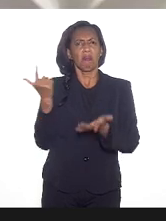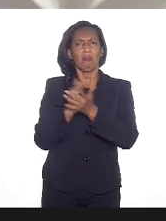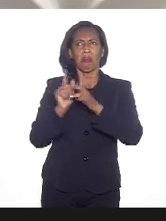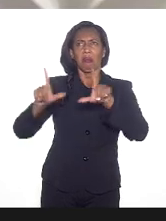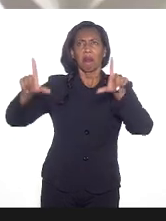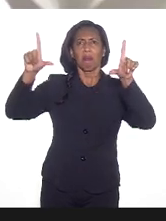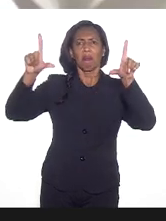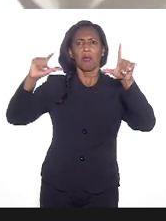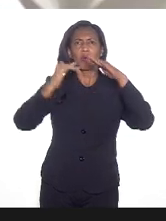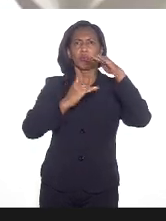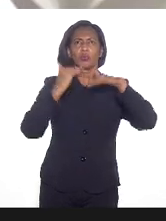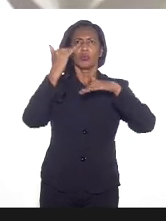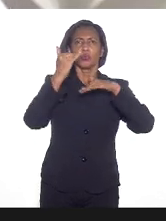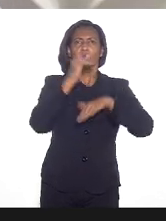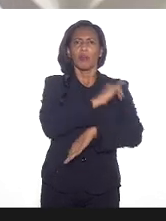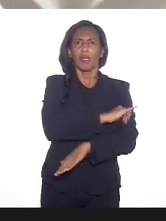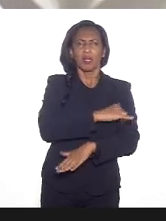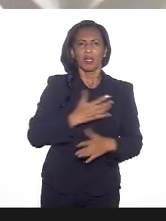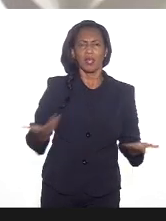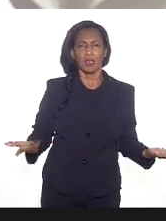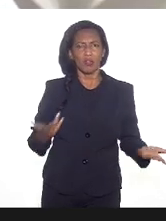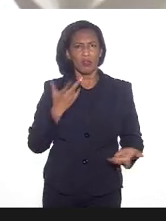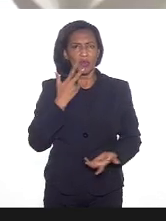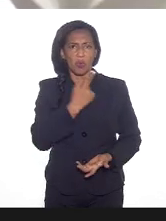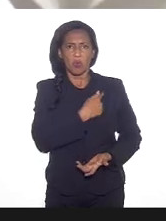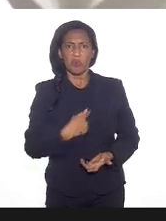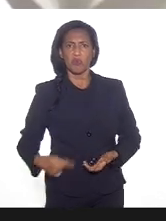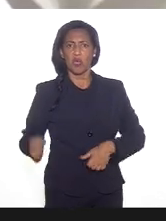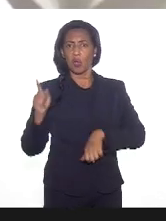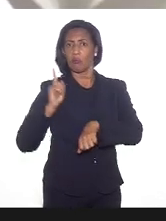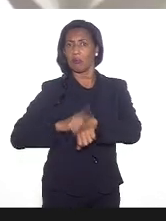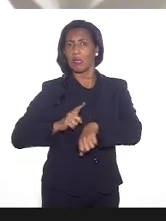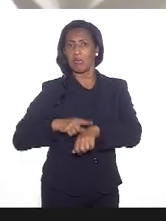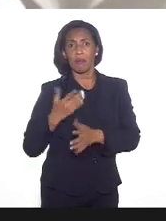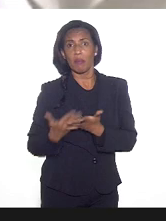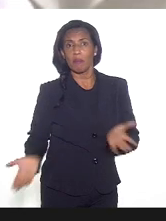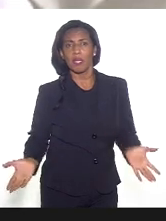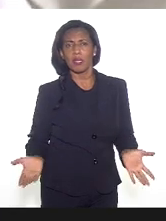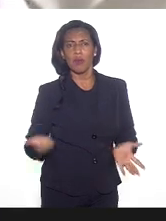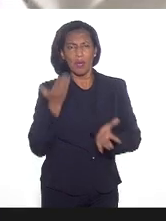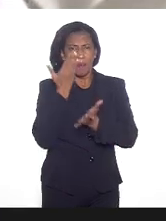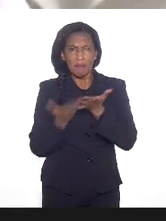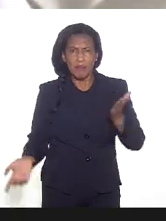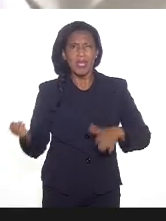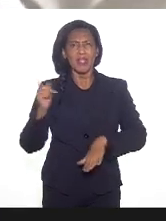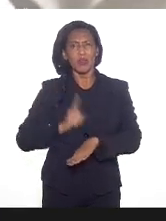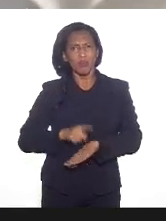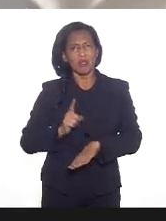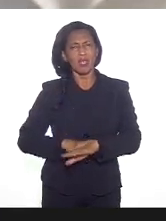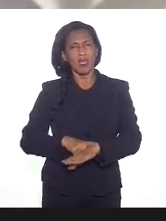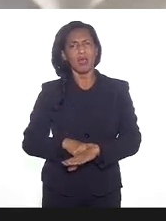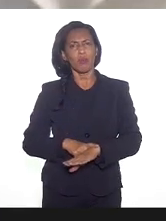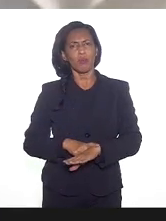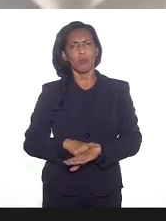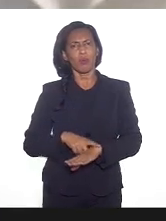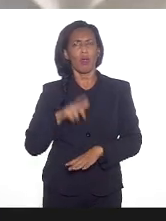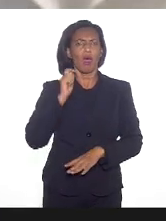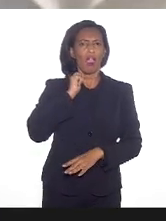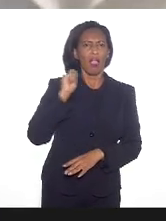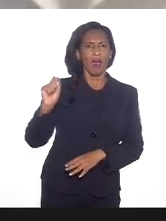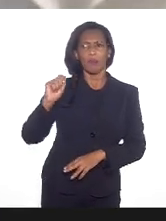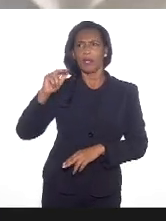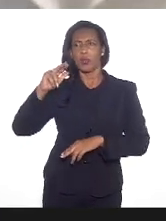né? Dizendo que governo que não tem tempo a perder, e perdeu tempo de abril a junho para